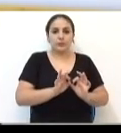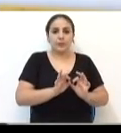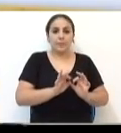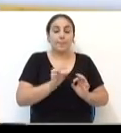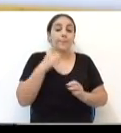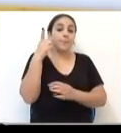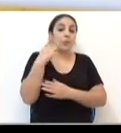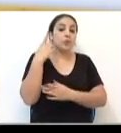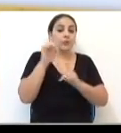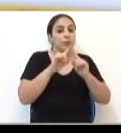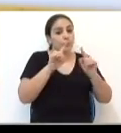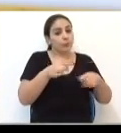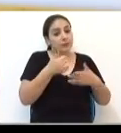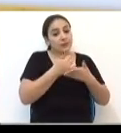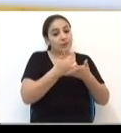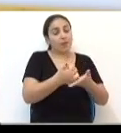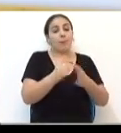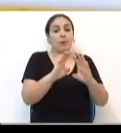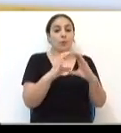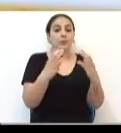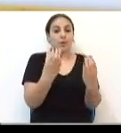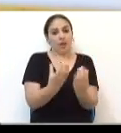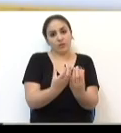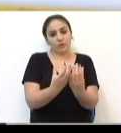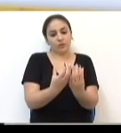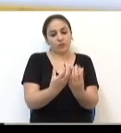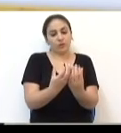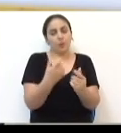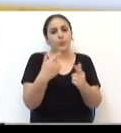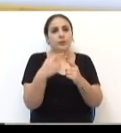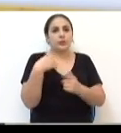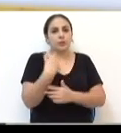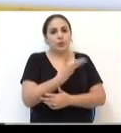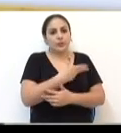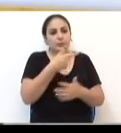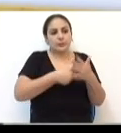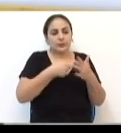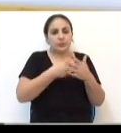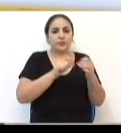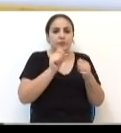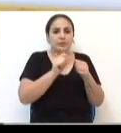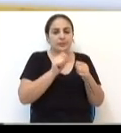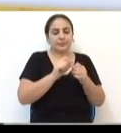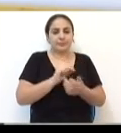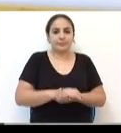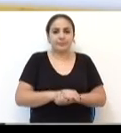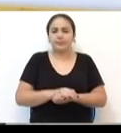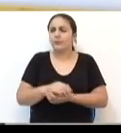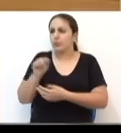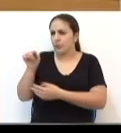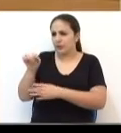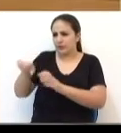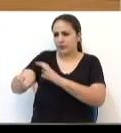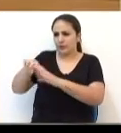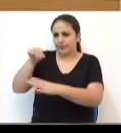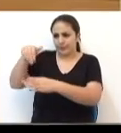públicas que traga para a comunidade, né? É isso que a gente espera fazer durante esse mandato. O senhor foi eleito, então,